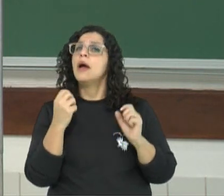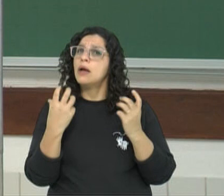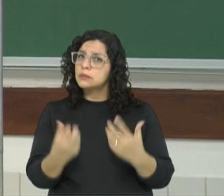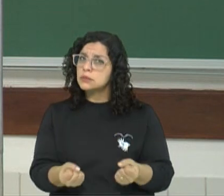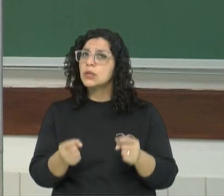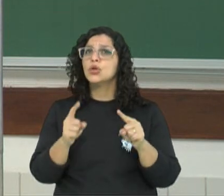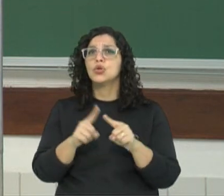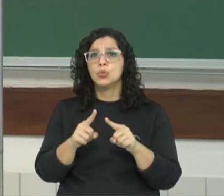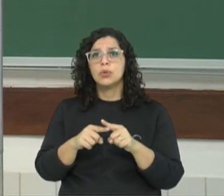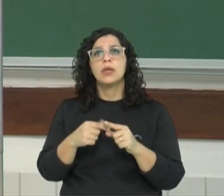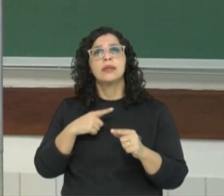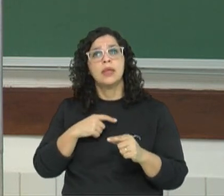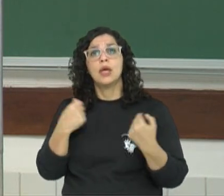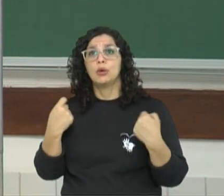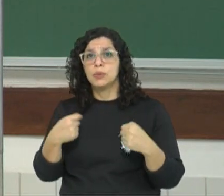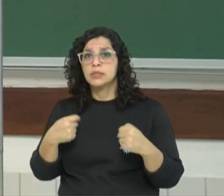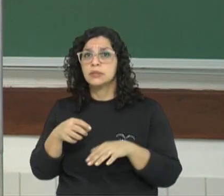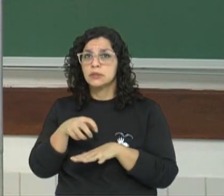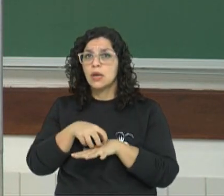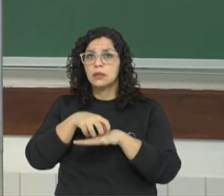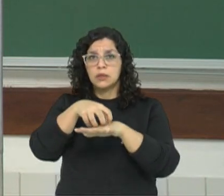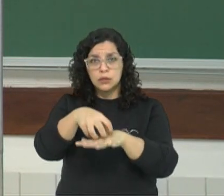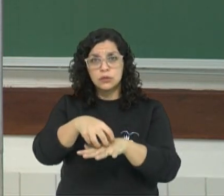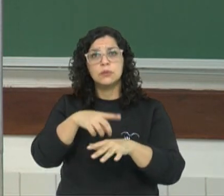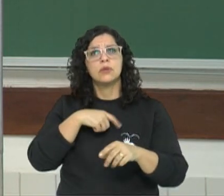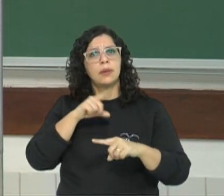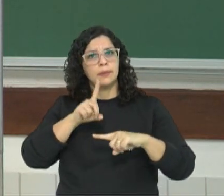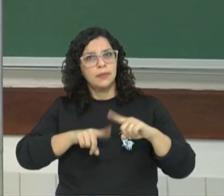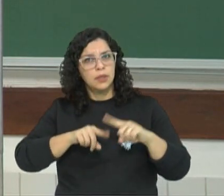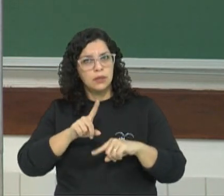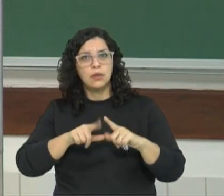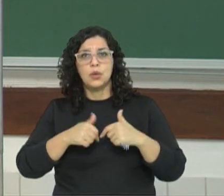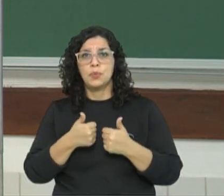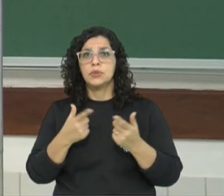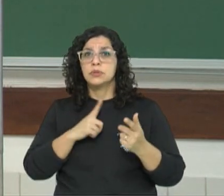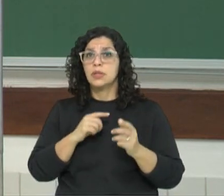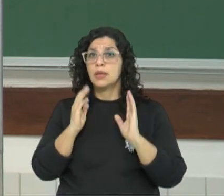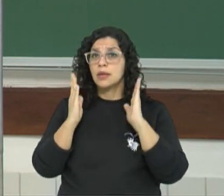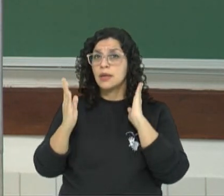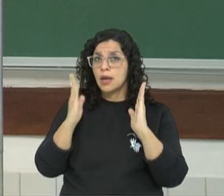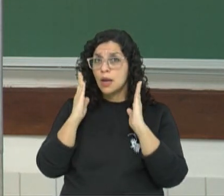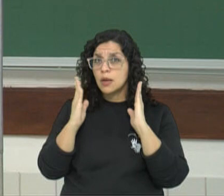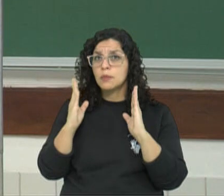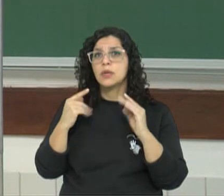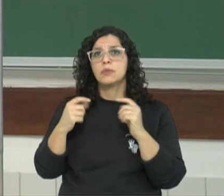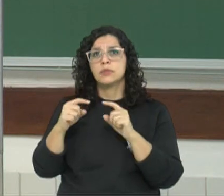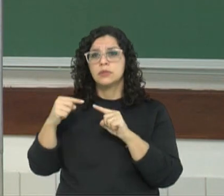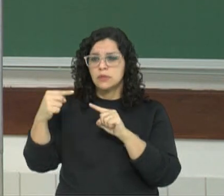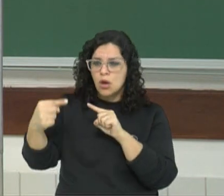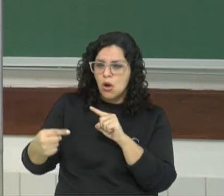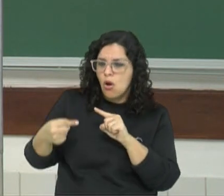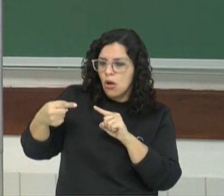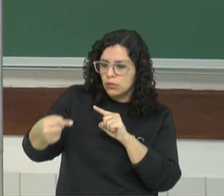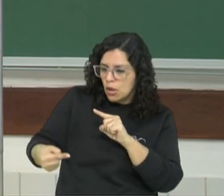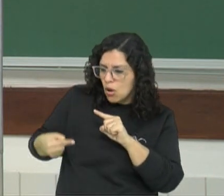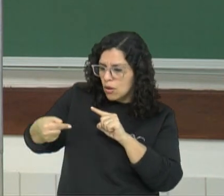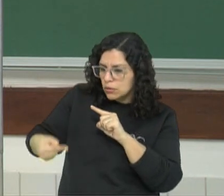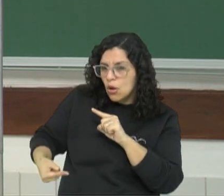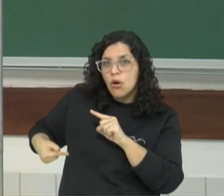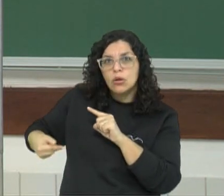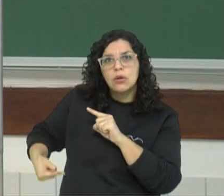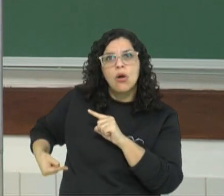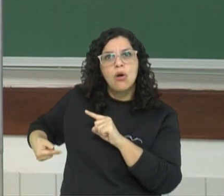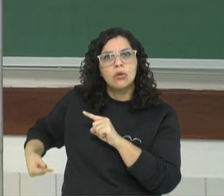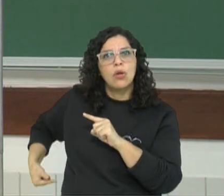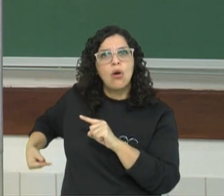permite, né, como é óbvio, precisa se carregar esse tipo de coisa, o tráfego desse tipo de carga, mas com um implemento um pouco melhor,